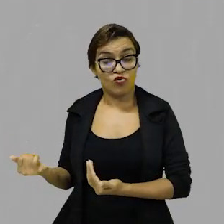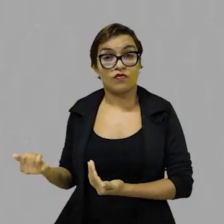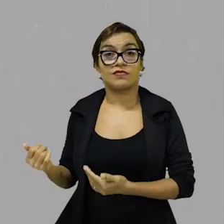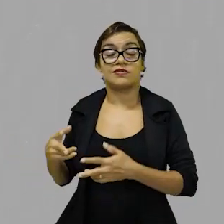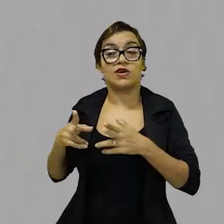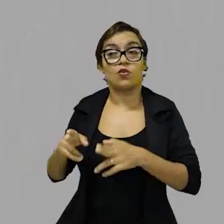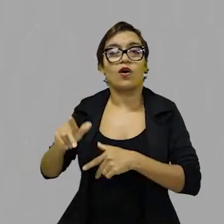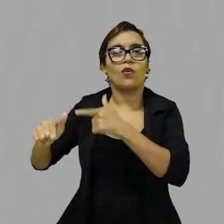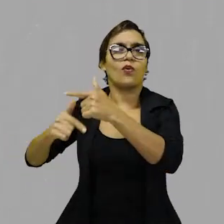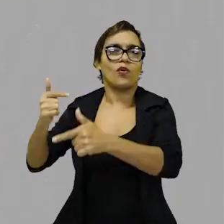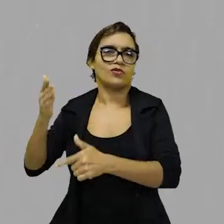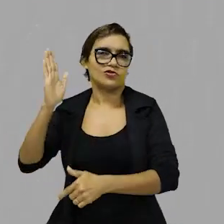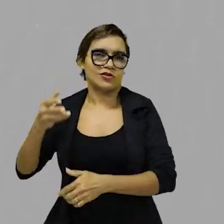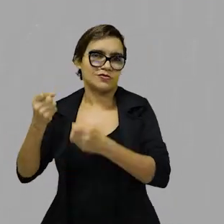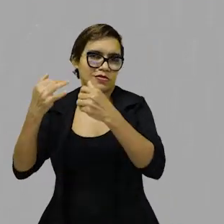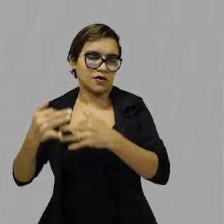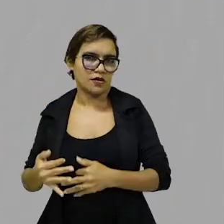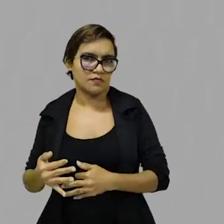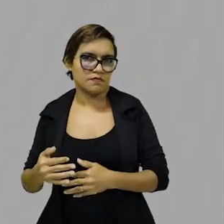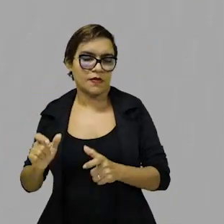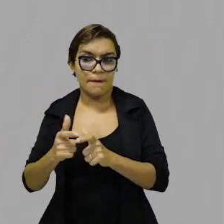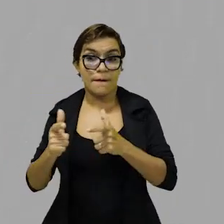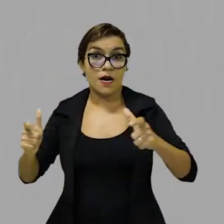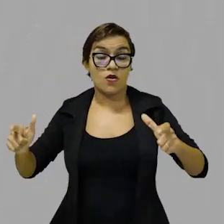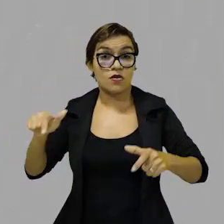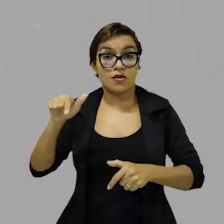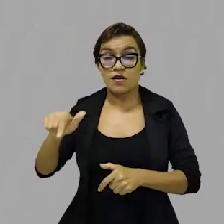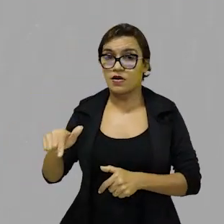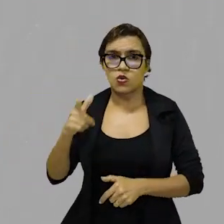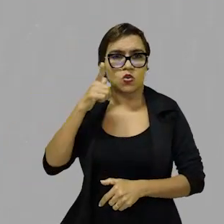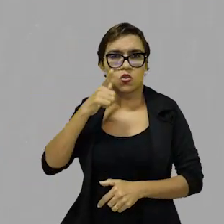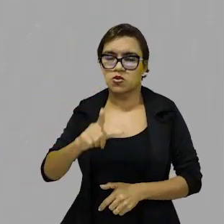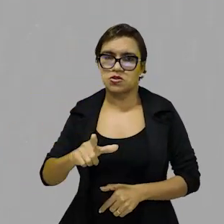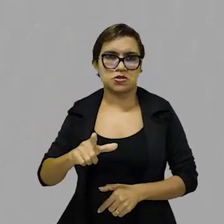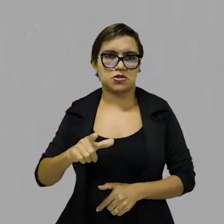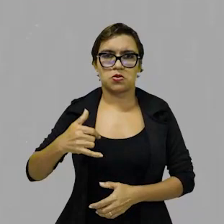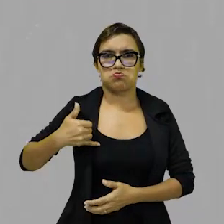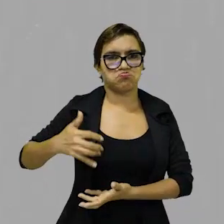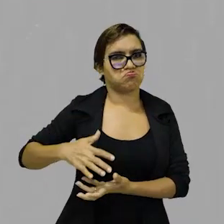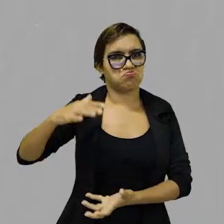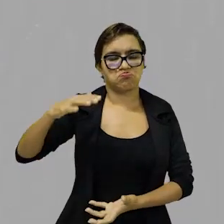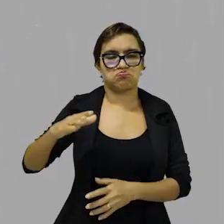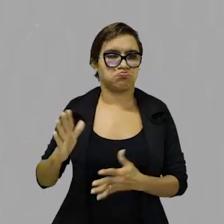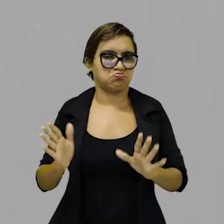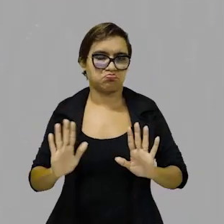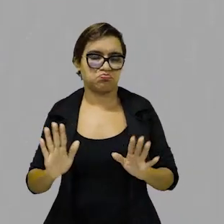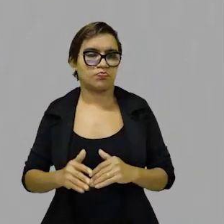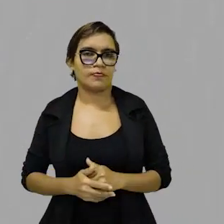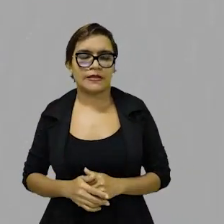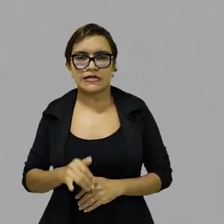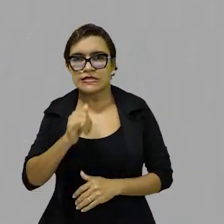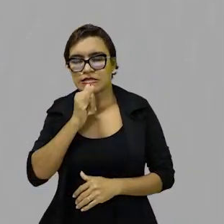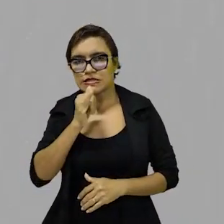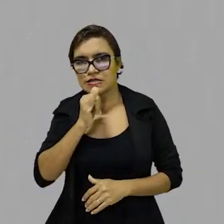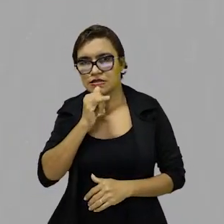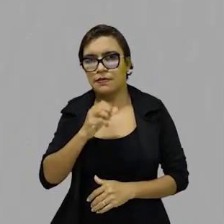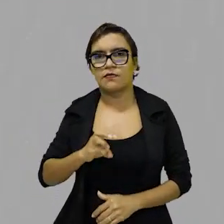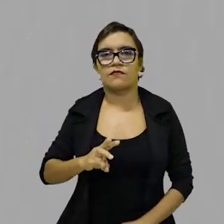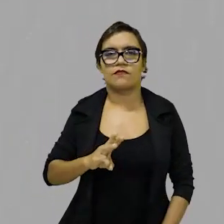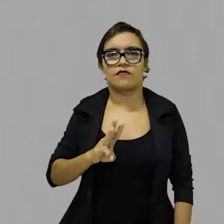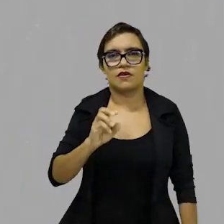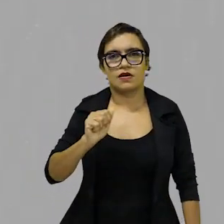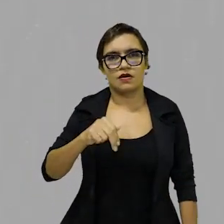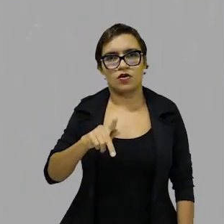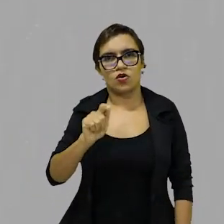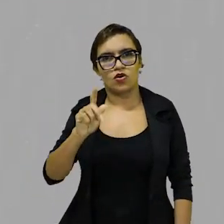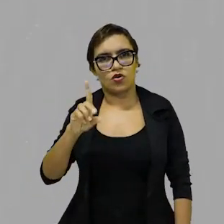outros que eu falei. A maioria deles não chegou à terceira idade. A maioria deles morreu, por exemplo, o Van Gogh, que foi o ídolo dos